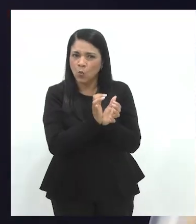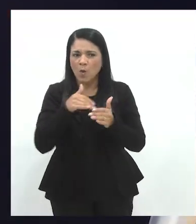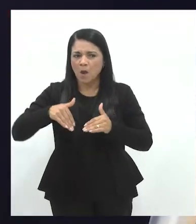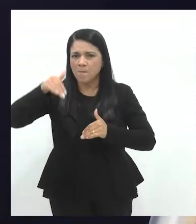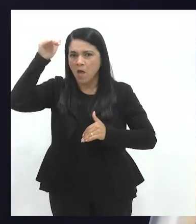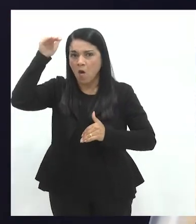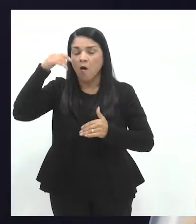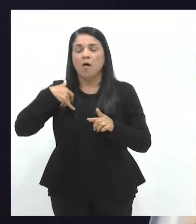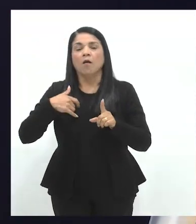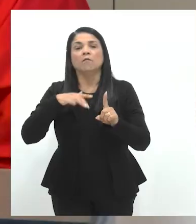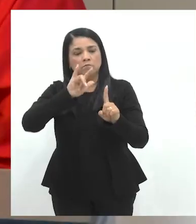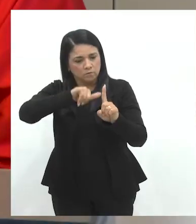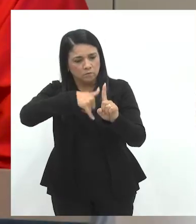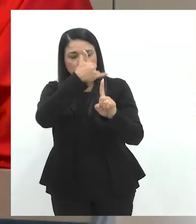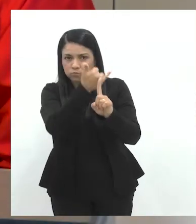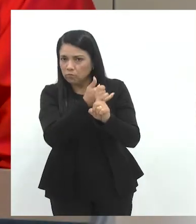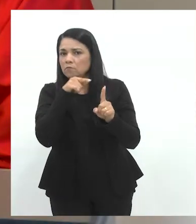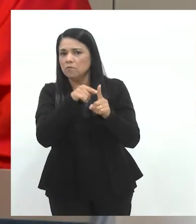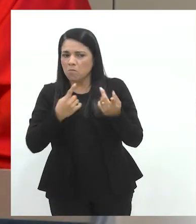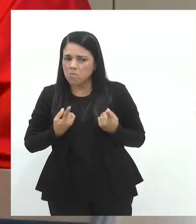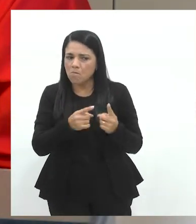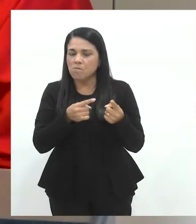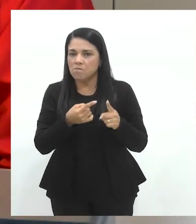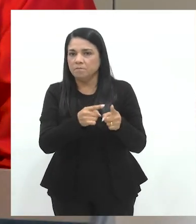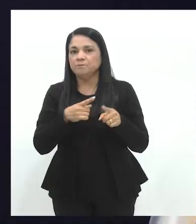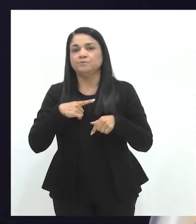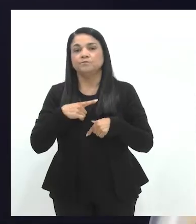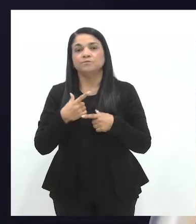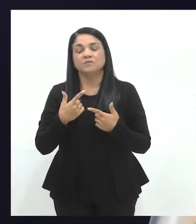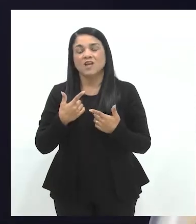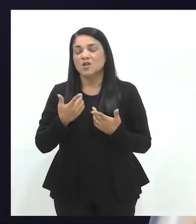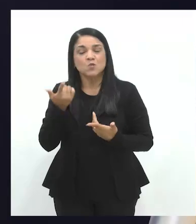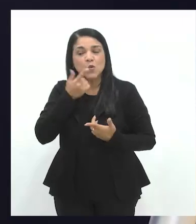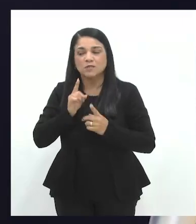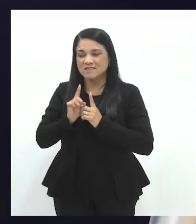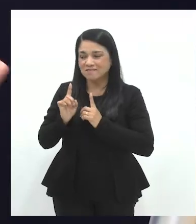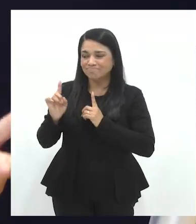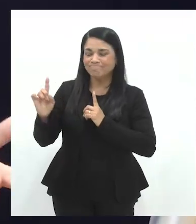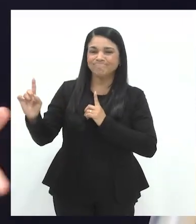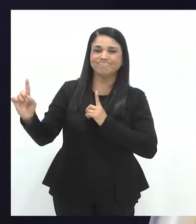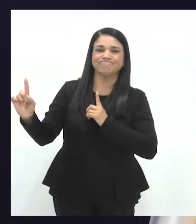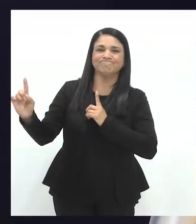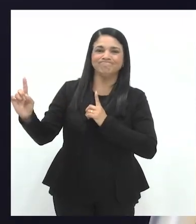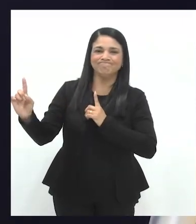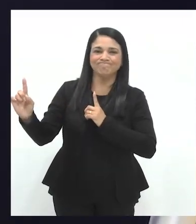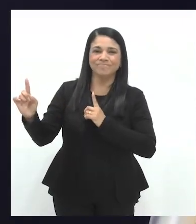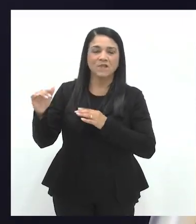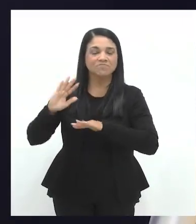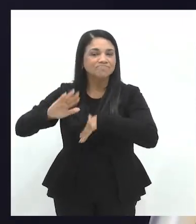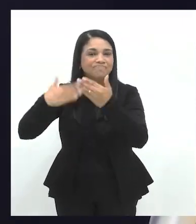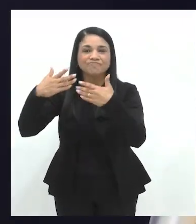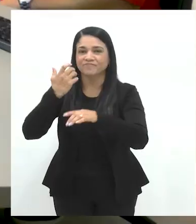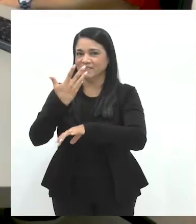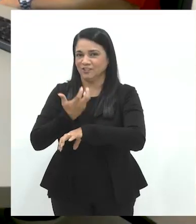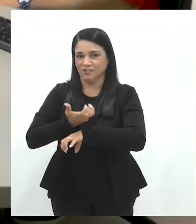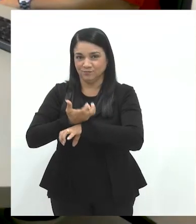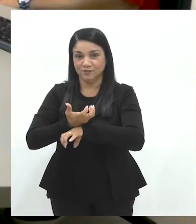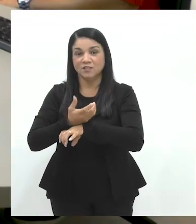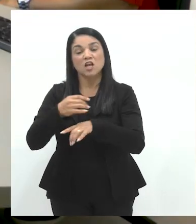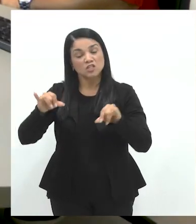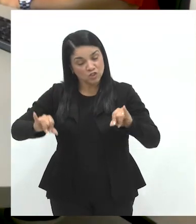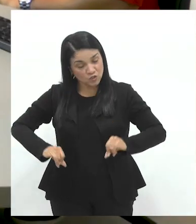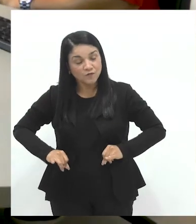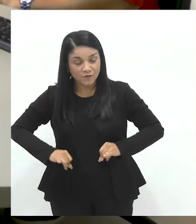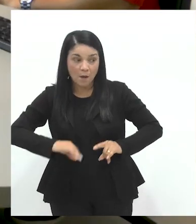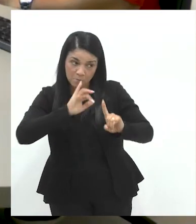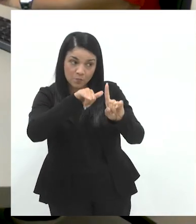faziam ali um Aquela bullying, na última da fila. um afastamento, Ah. e ela não conseguia se desenvolver nas matérias. Ela não Inclusive sofrendo bullying com isso,